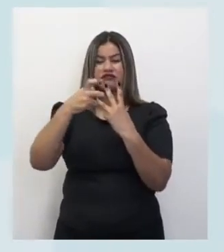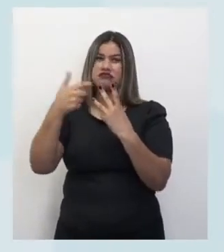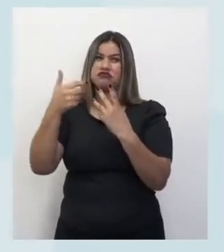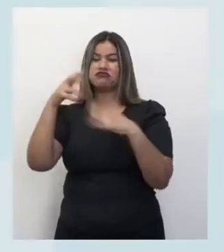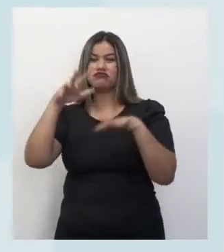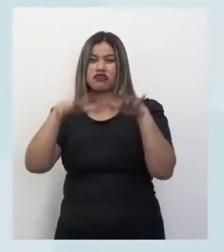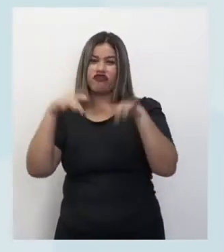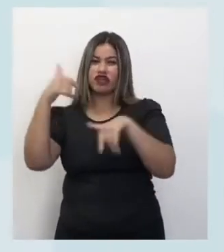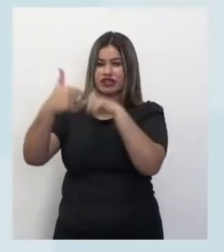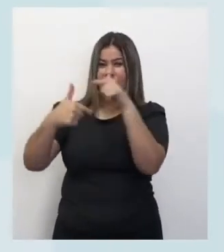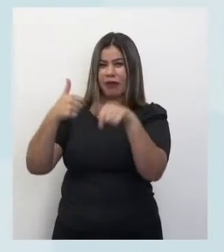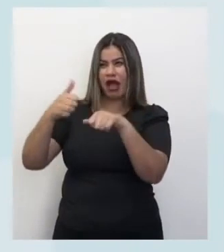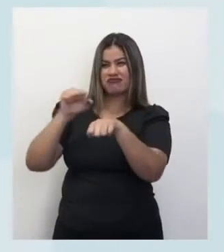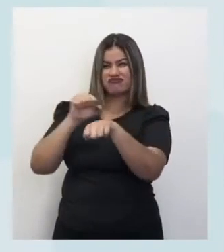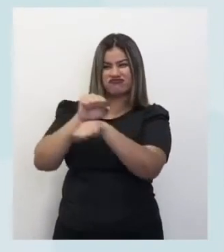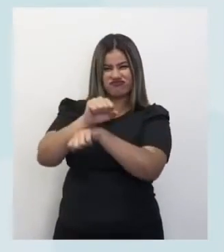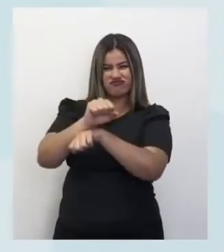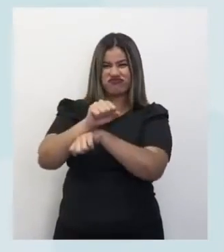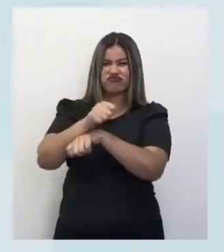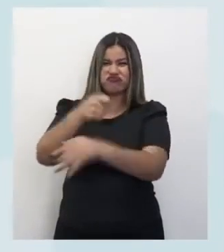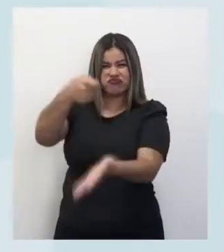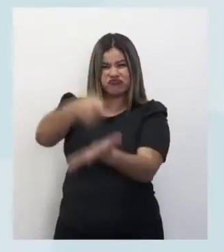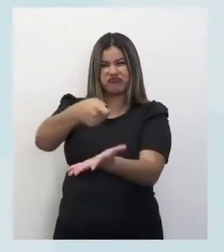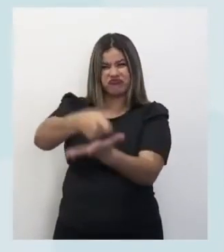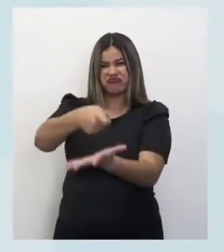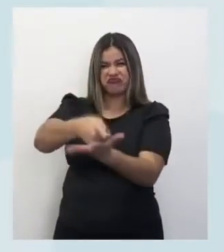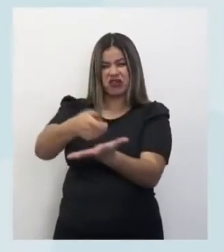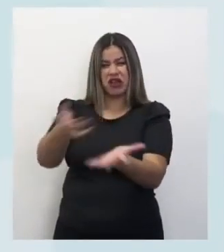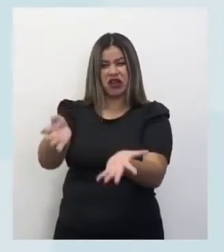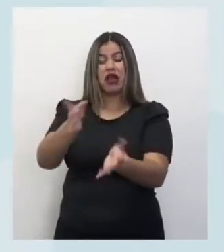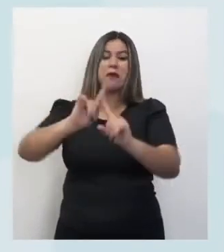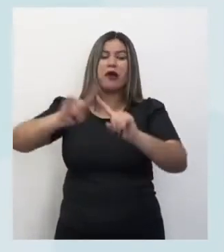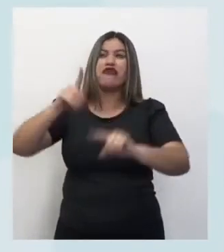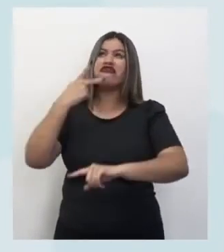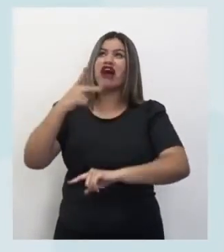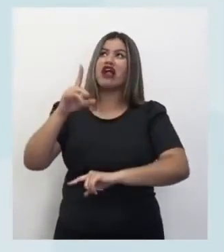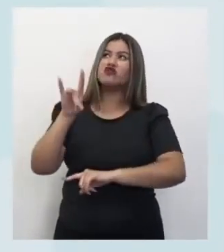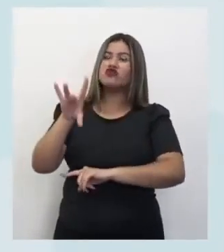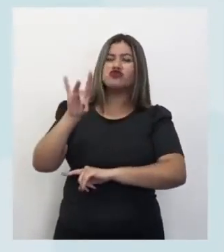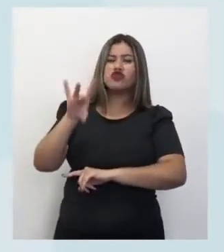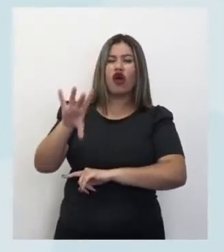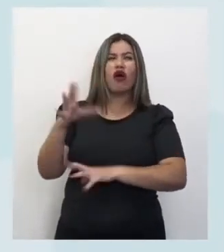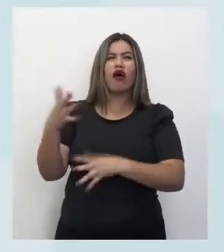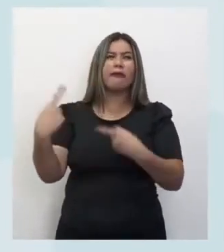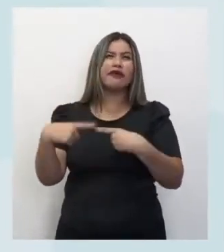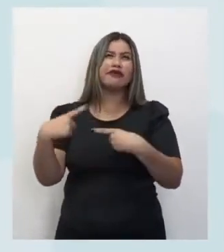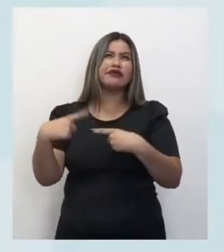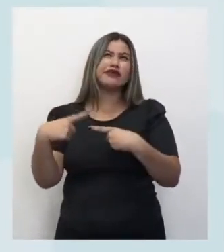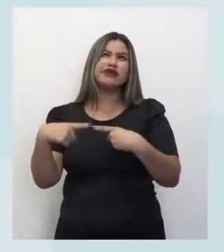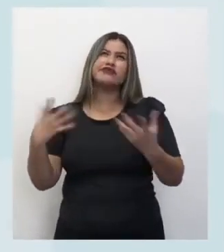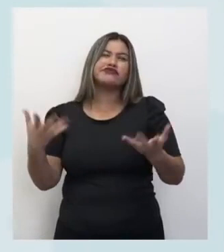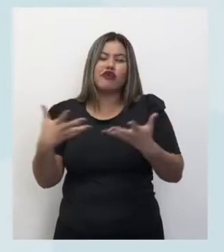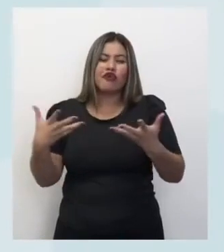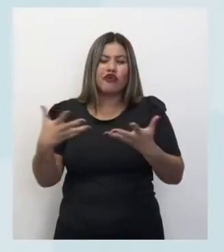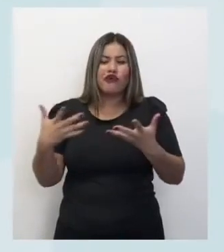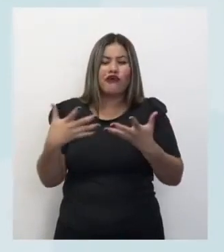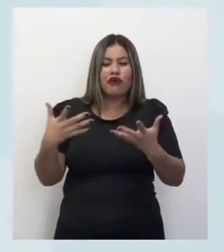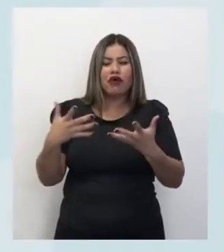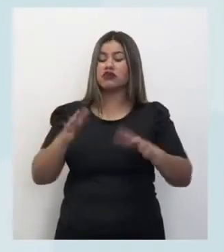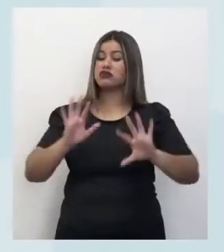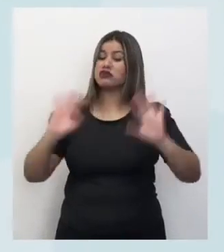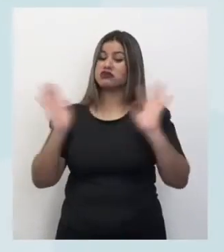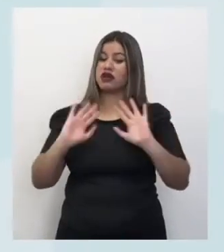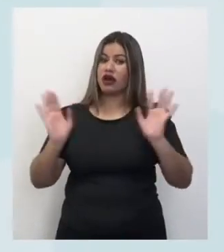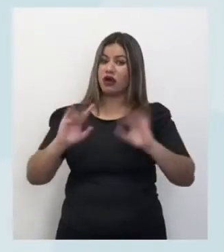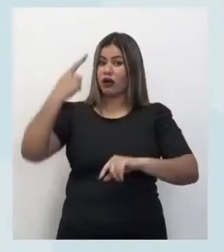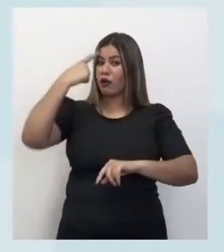Vamos por assim. Entendi. E eu não digo nem tanto se fosse hoje em dia, eu não sei de quando que é essa